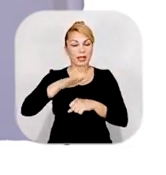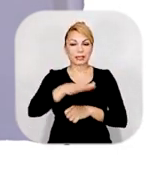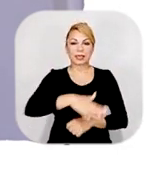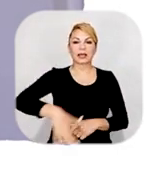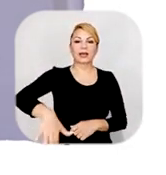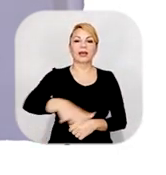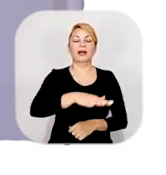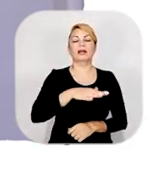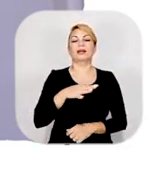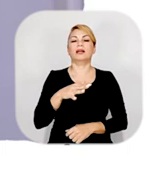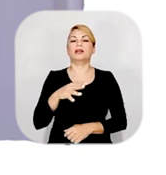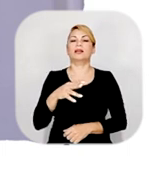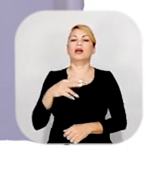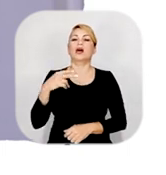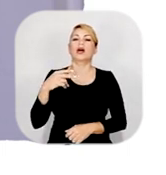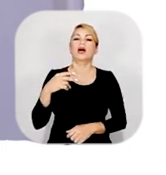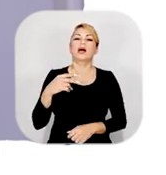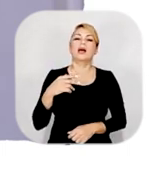de leitura